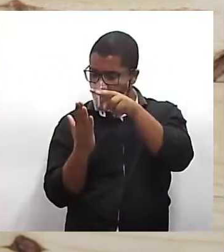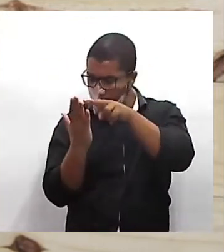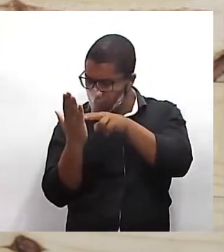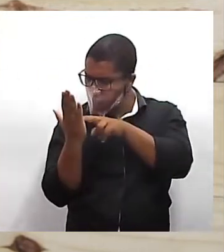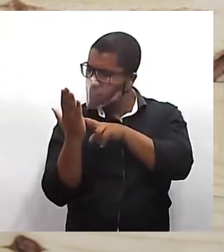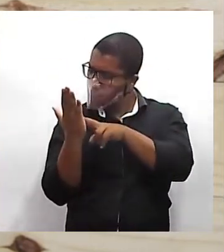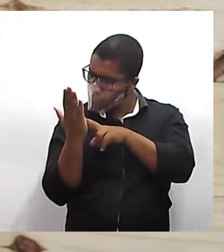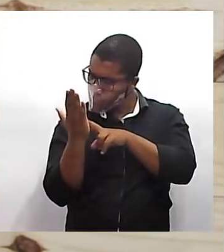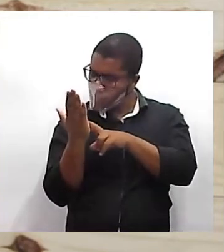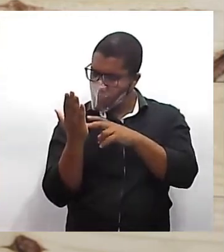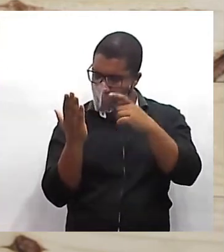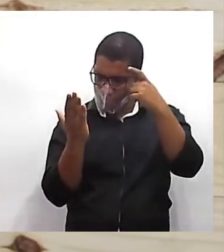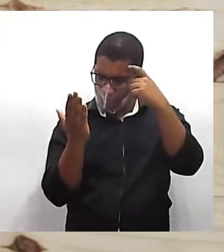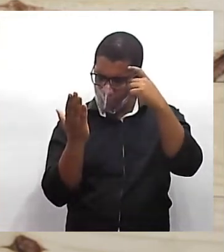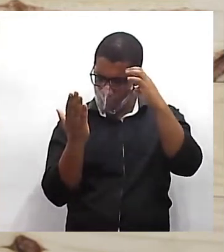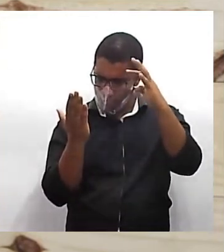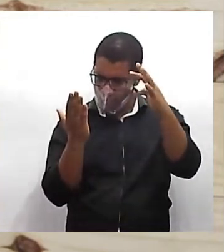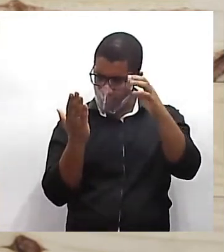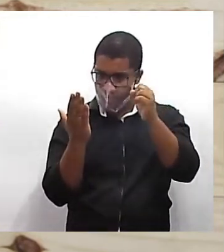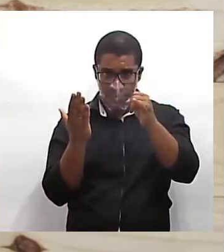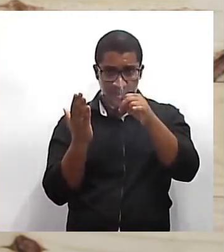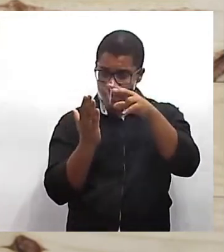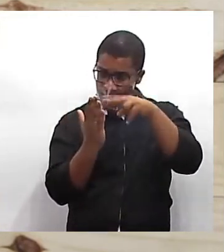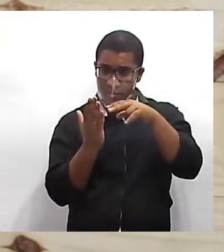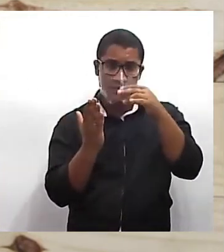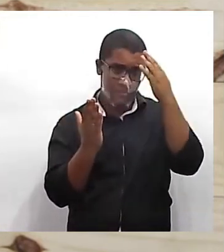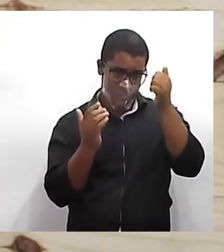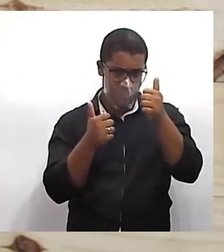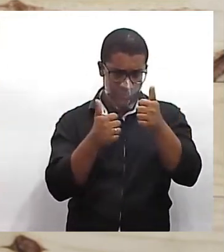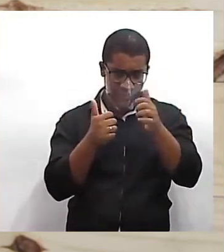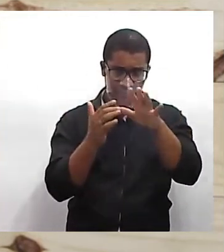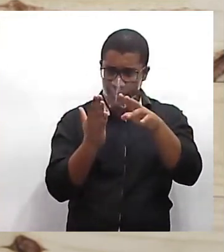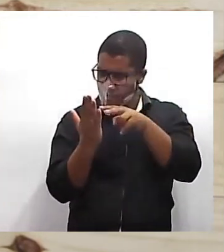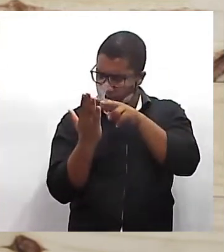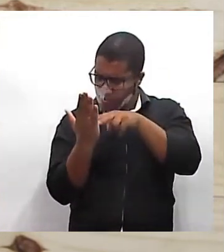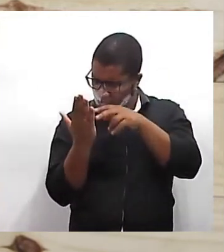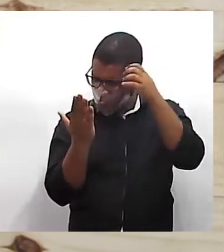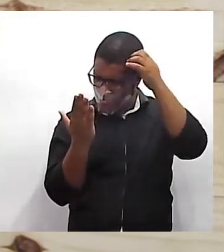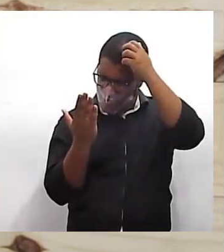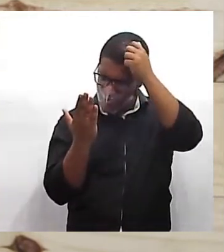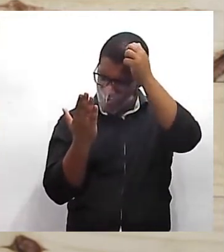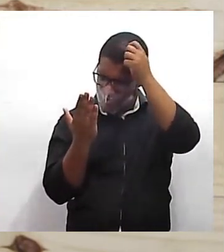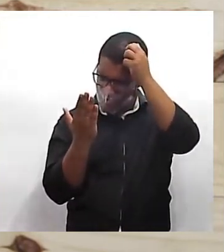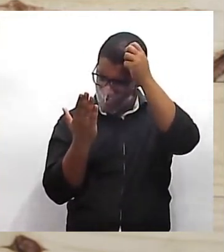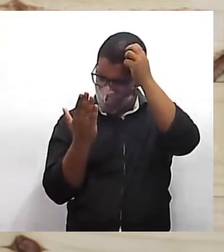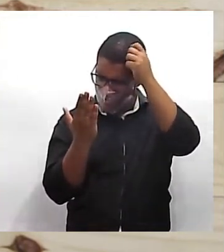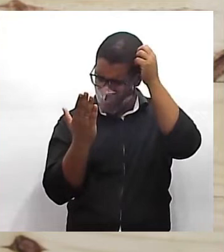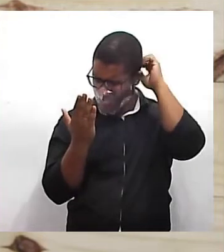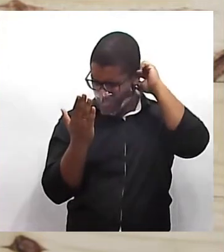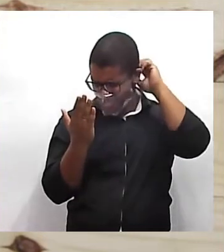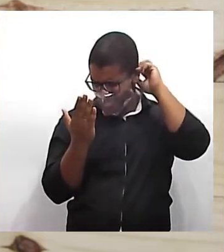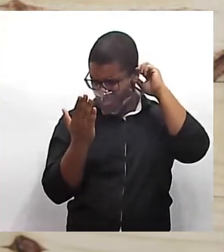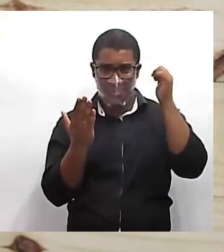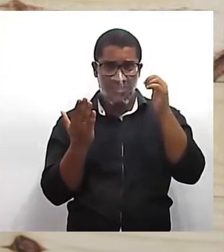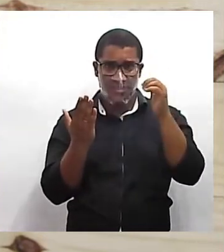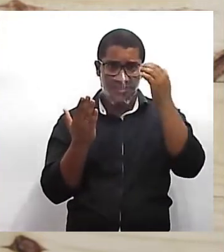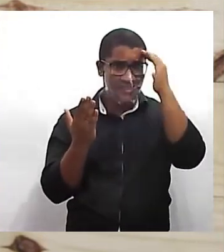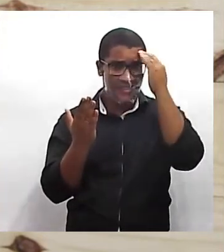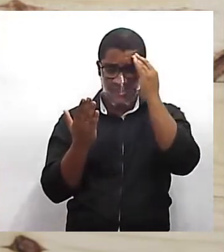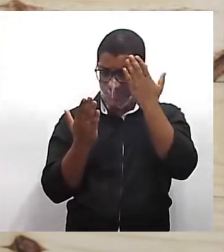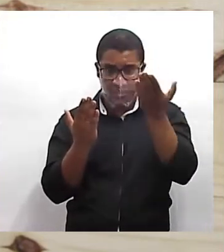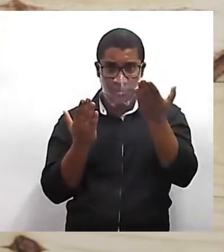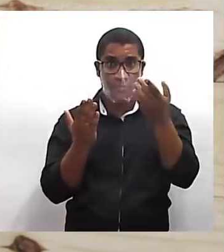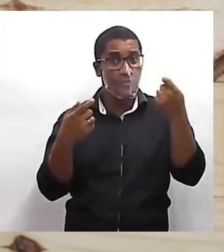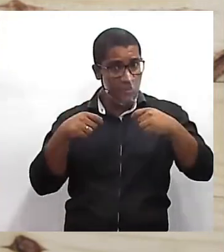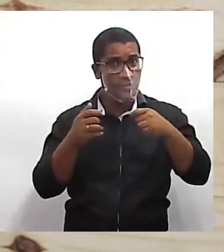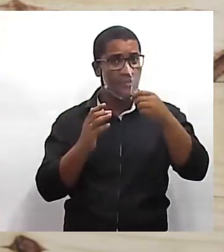você aprender a ler se você não compreende o que você lê. Então você se torna um analfabeto funcional. Então é muito importante a educação crítica, a